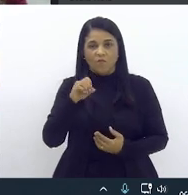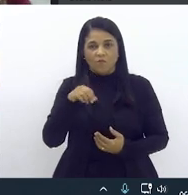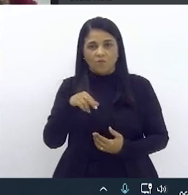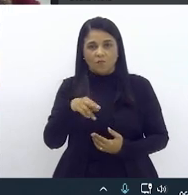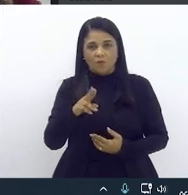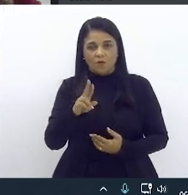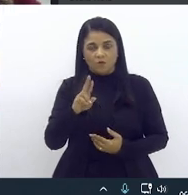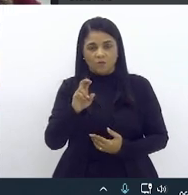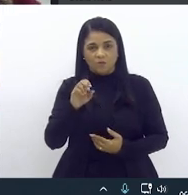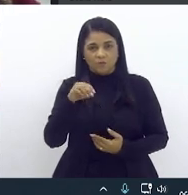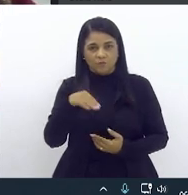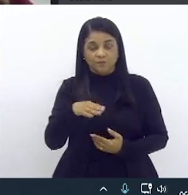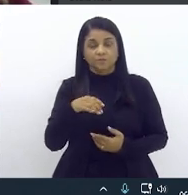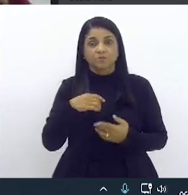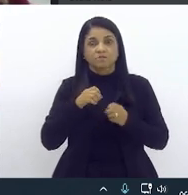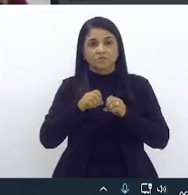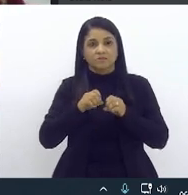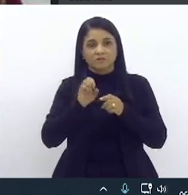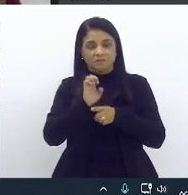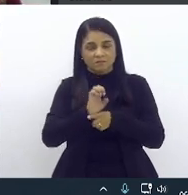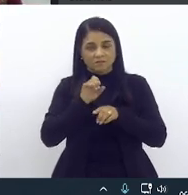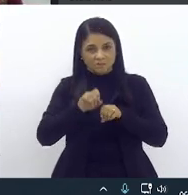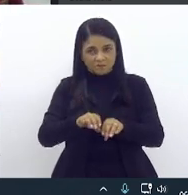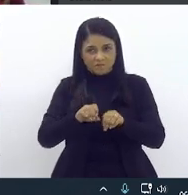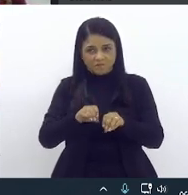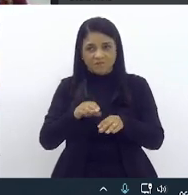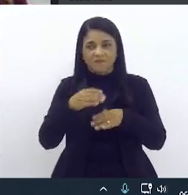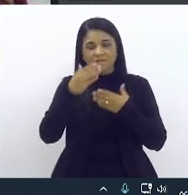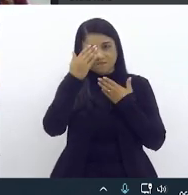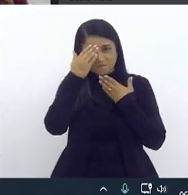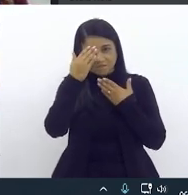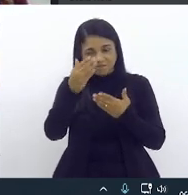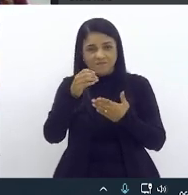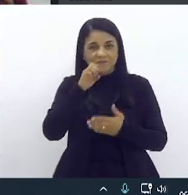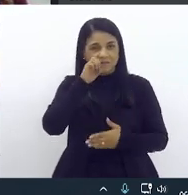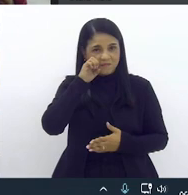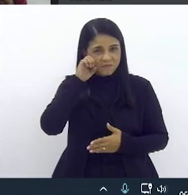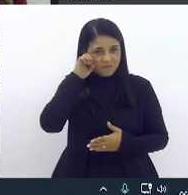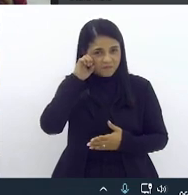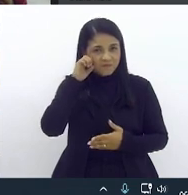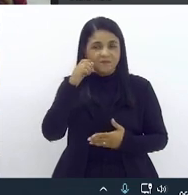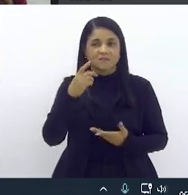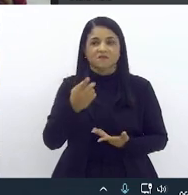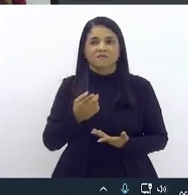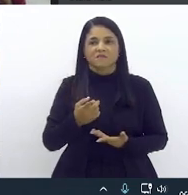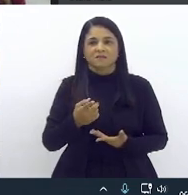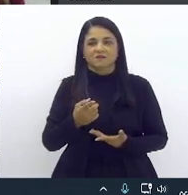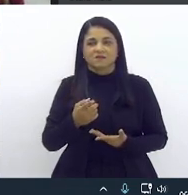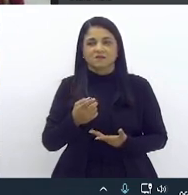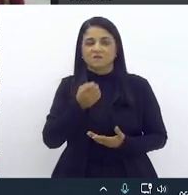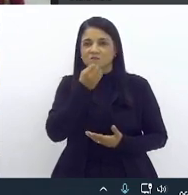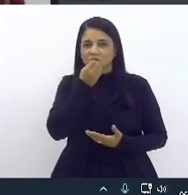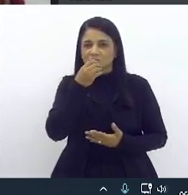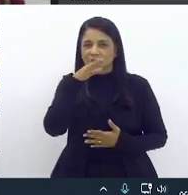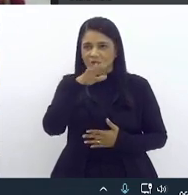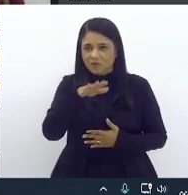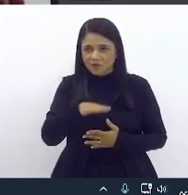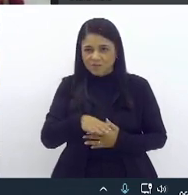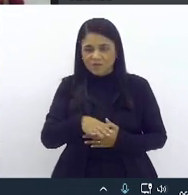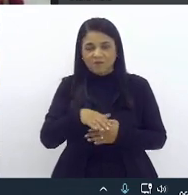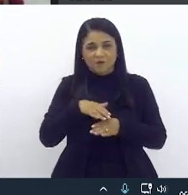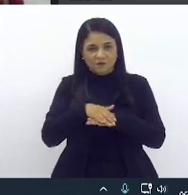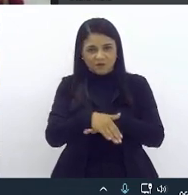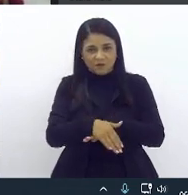minha querida Odisseia, que eu vejo aqui no... Pela câmerazinha, boa noite também para todas